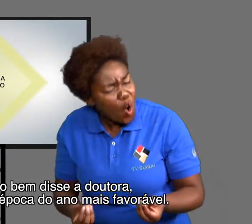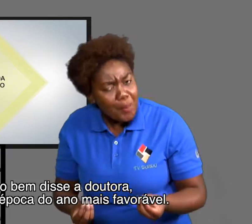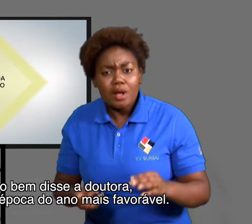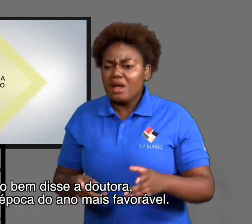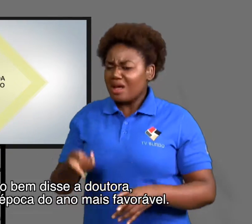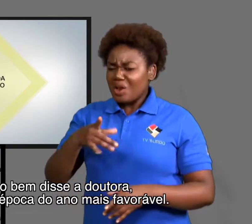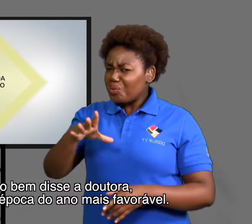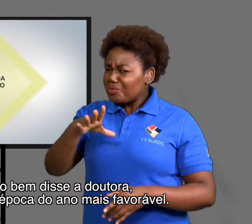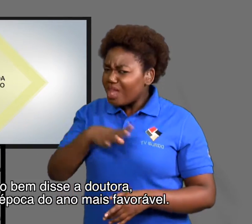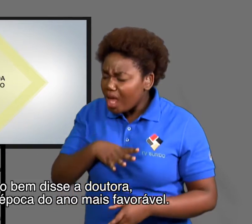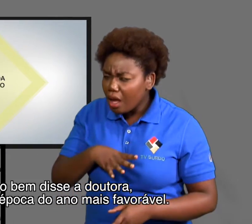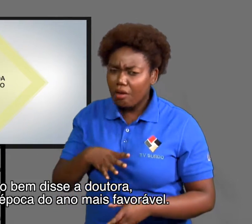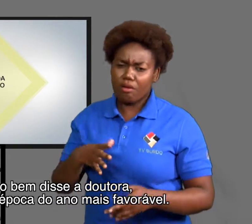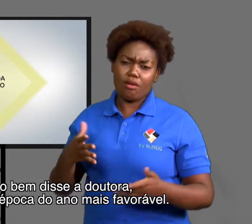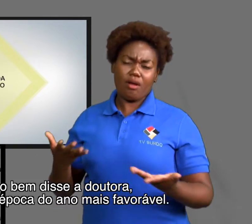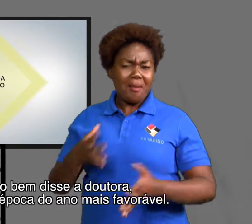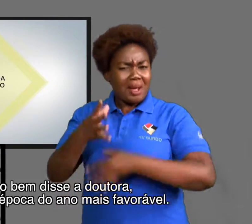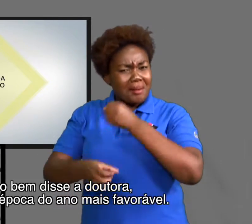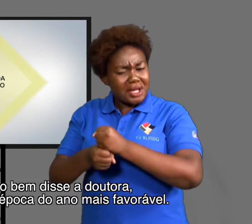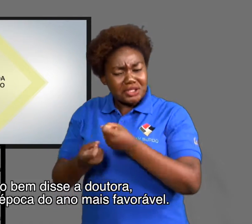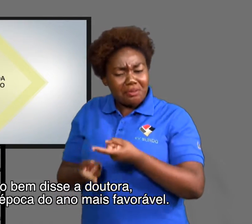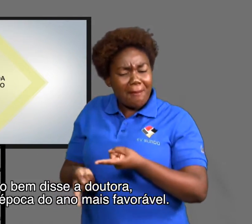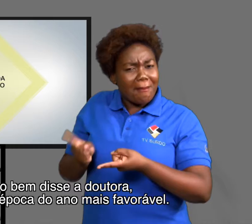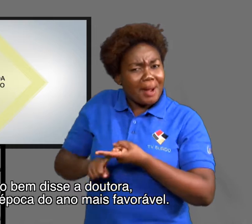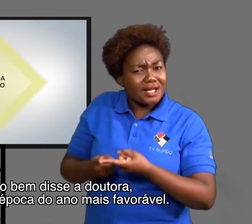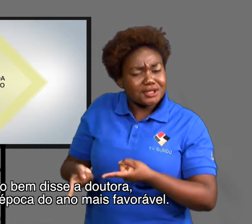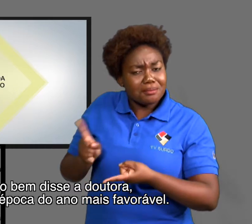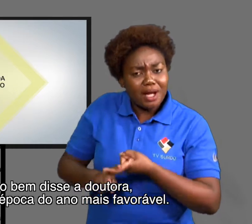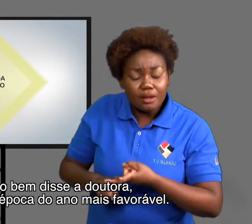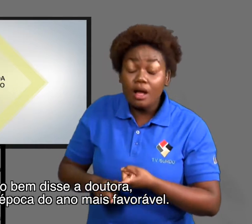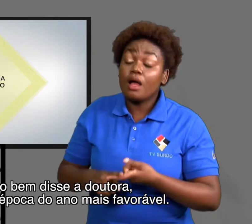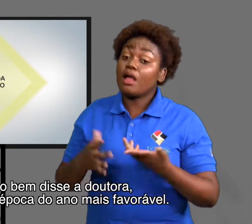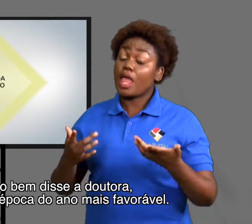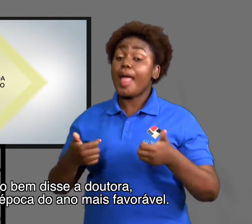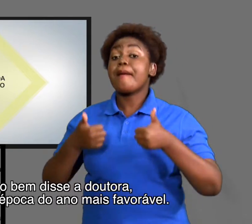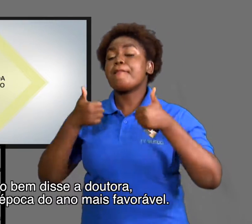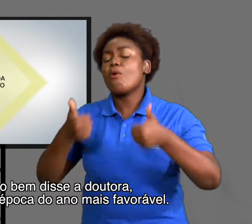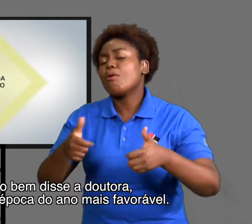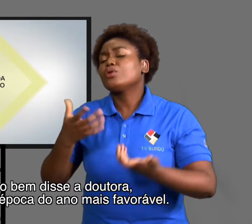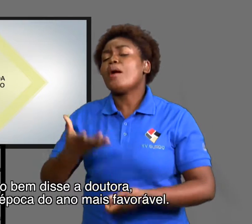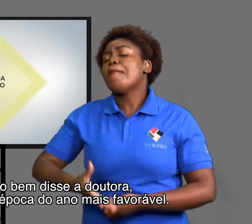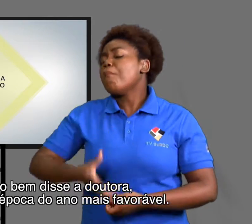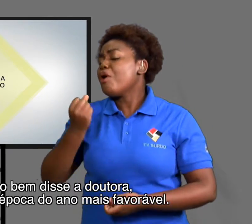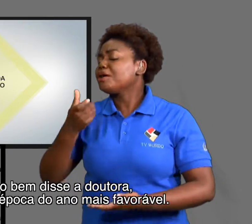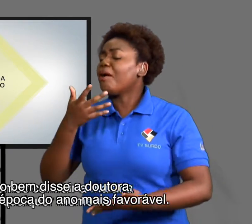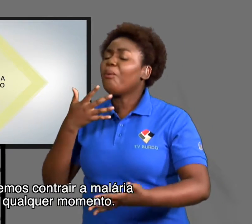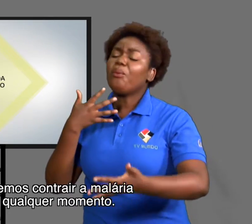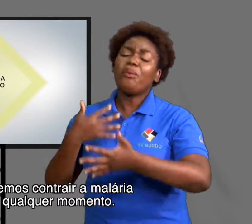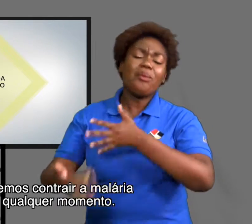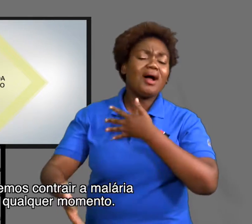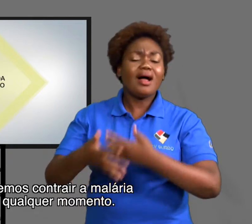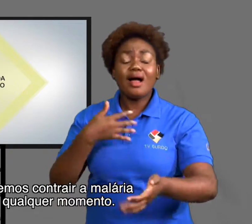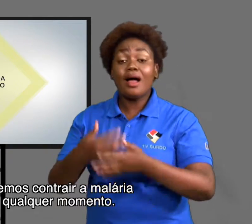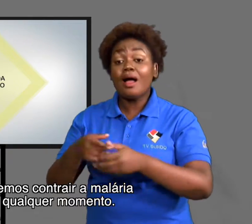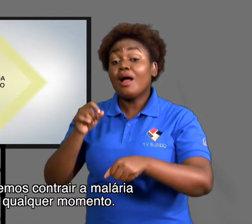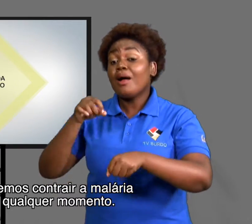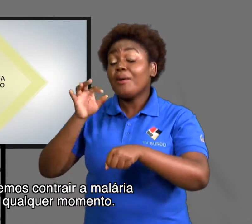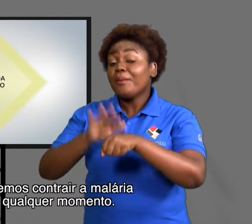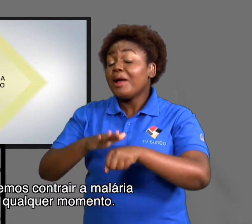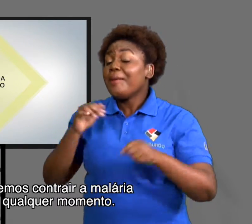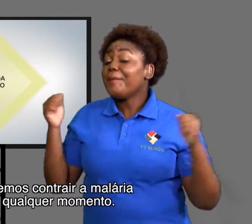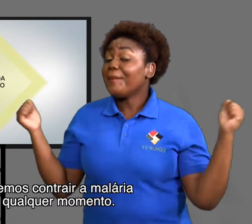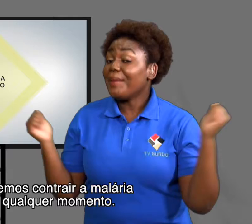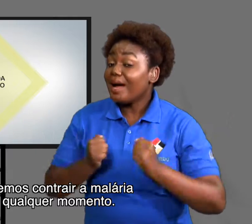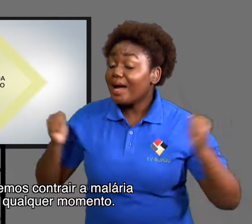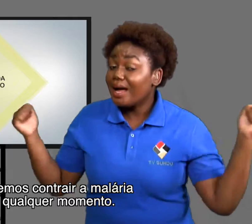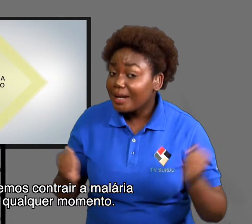Como bem disse a doutora, não existe época do ano mais favorável. Podemos contrair a malária